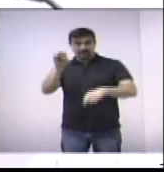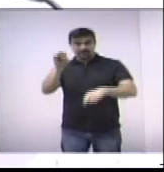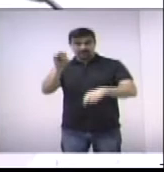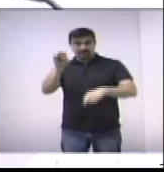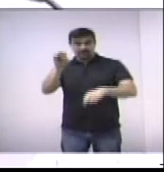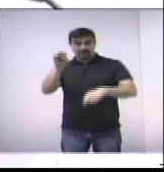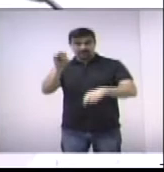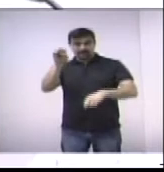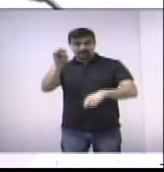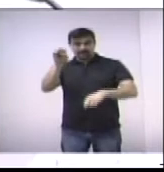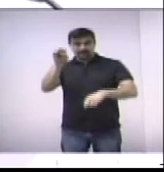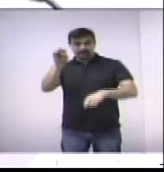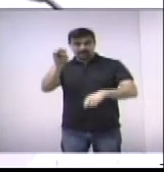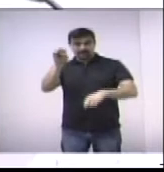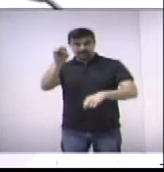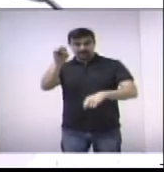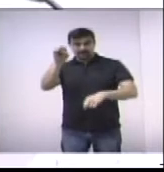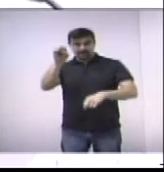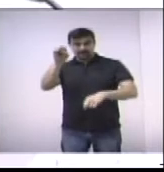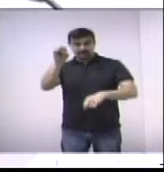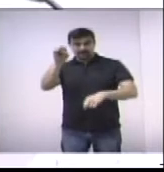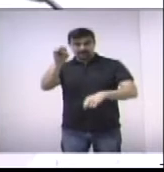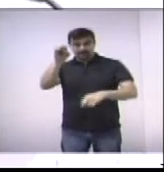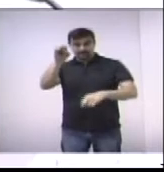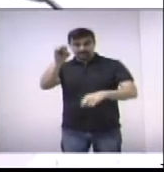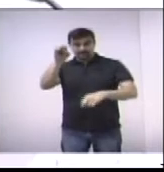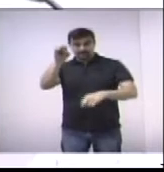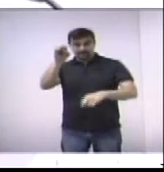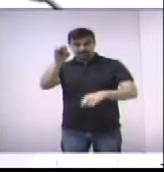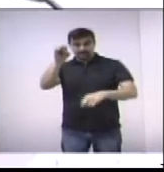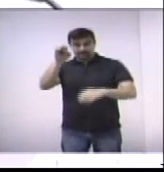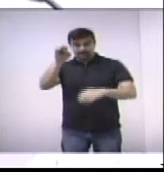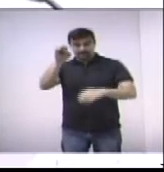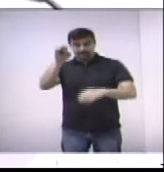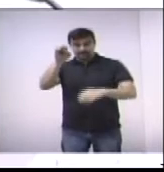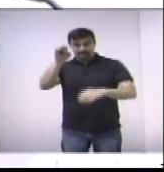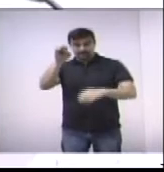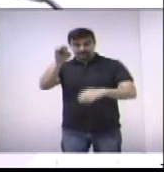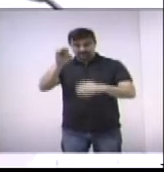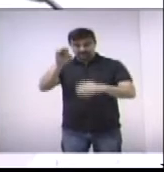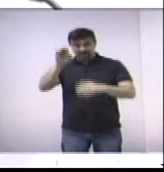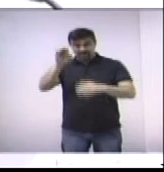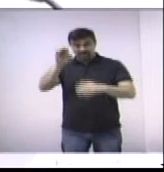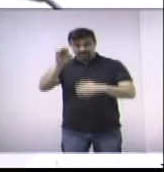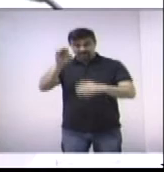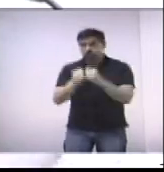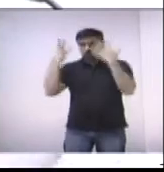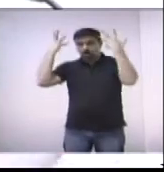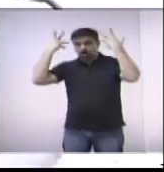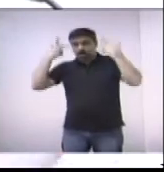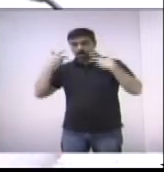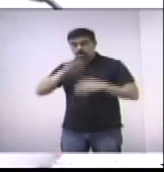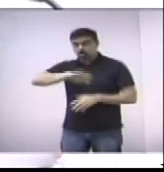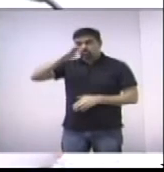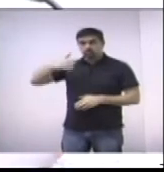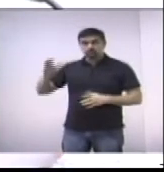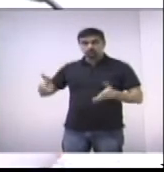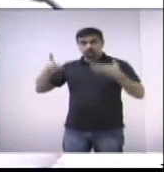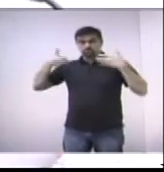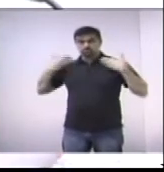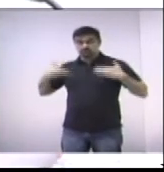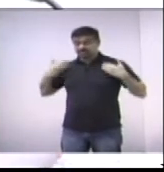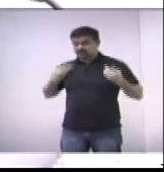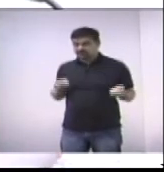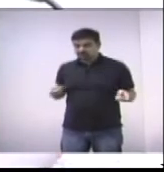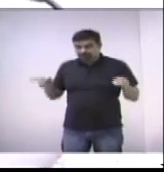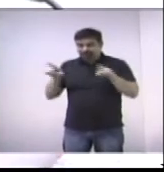Leões da Vila Padre Anchieta, campeã do Carnaval do ano passado em Campinas, vai desfilar junto com a Escola de Samba Leões do Monte Alegre de Paulínia.